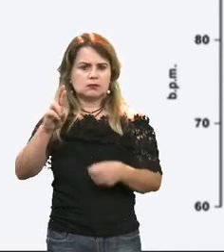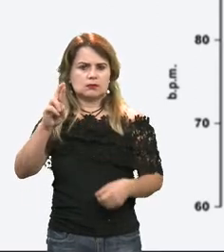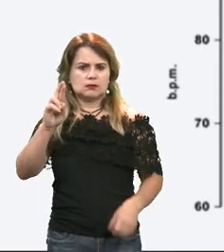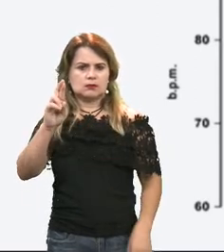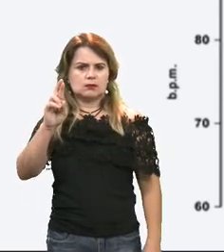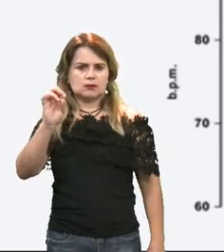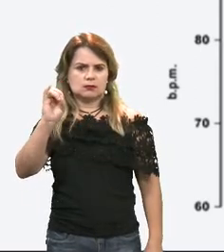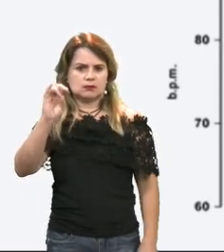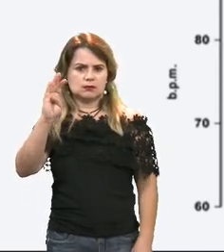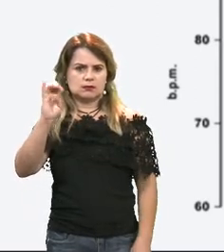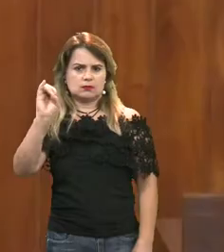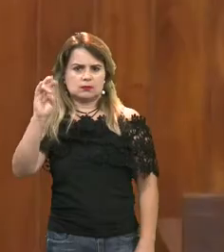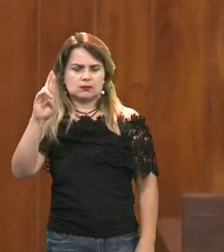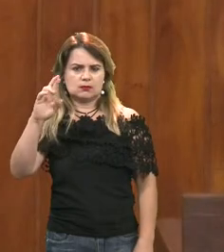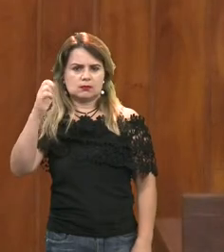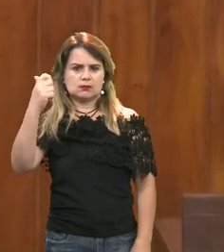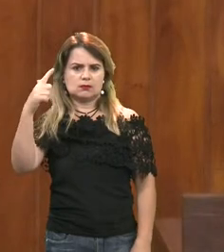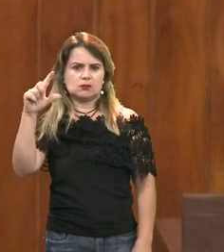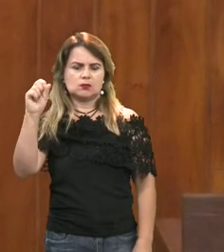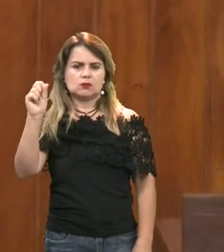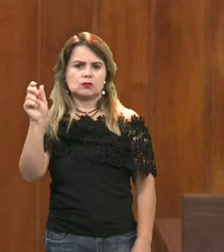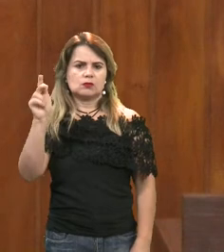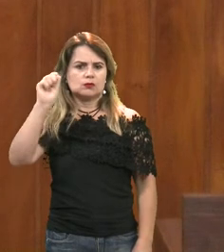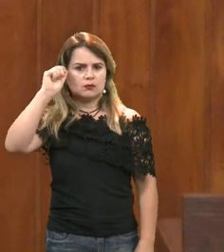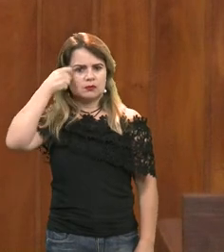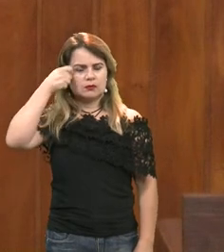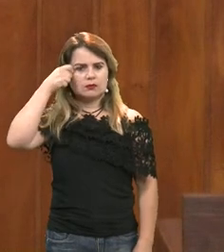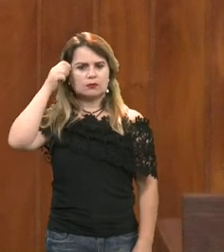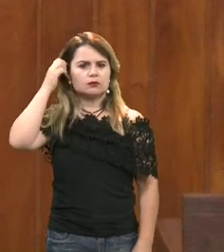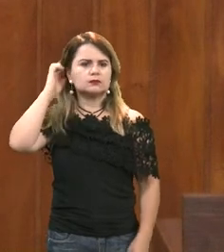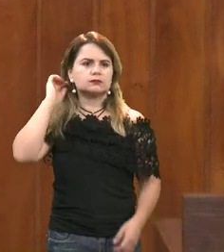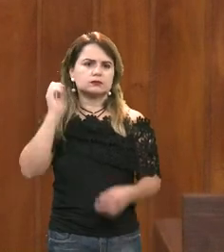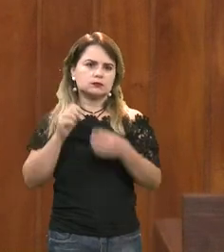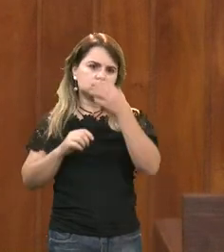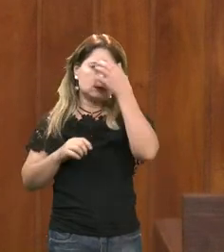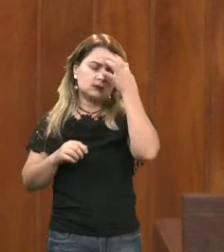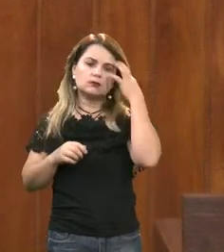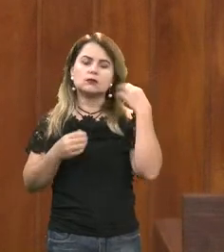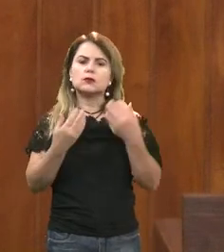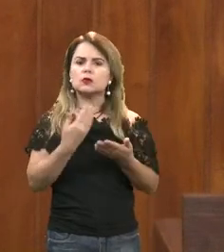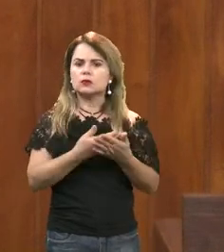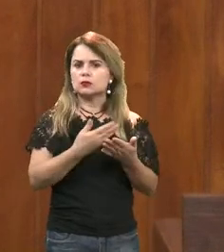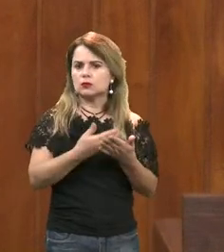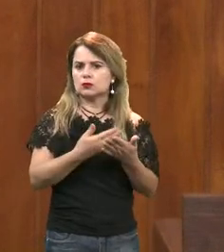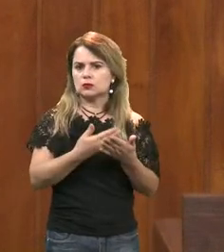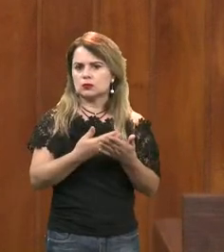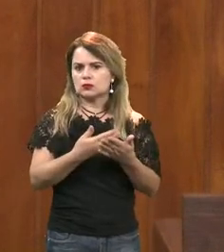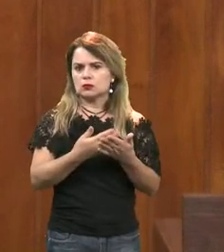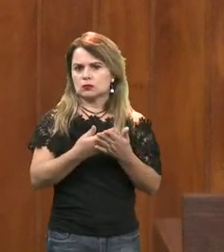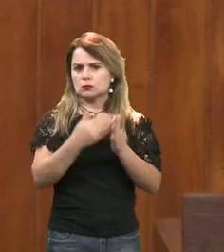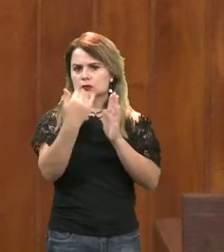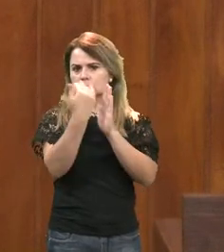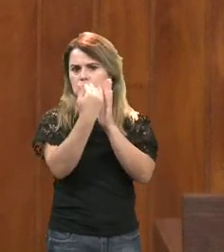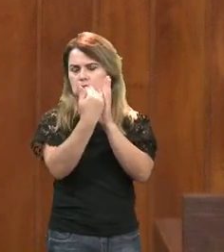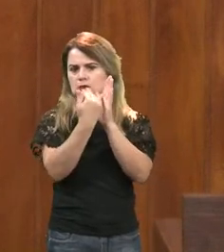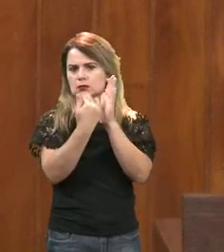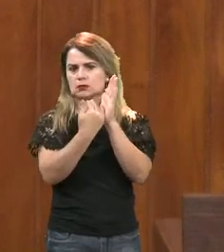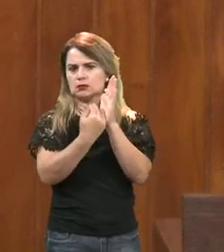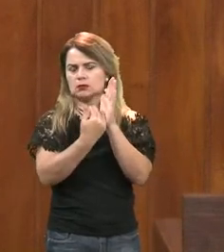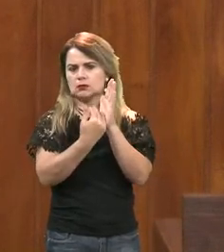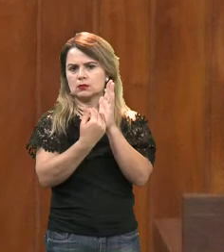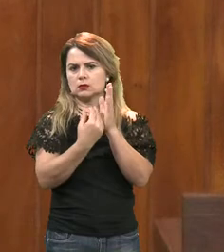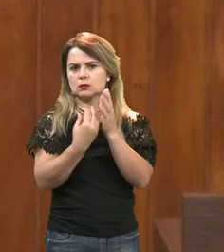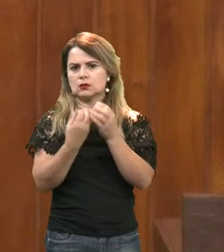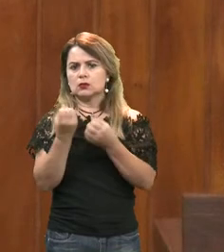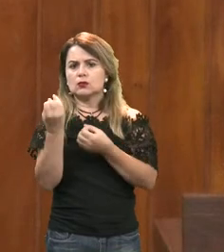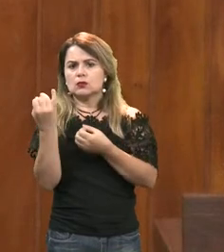Do professor Kripa, doutor Kripa, um estudo que mostra uma tabela chamada dose-resposta em um